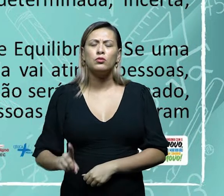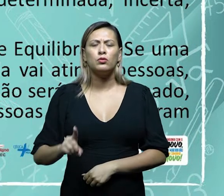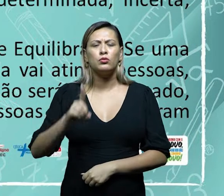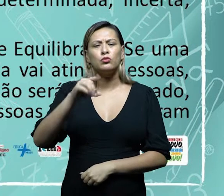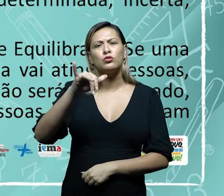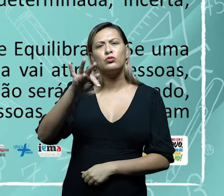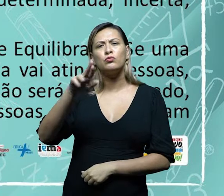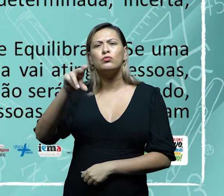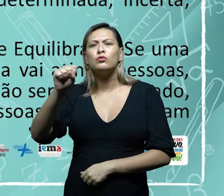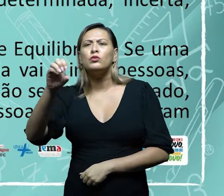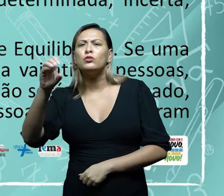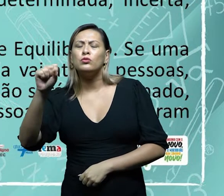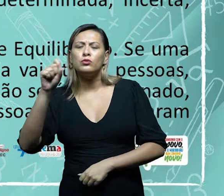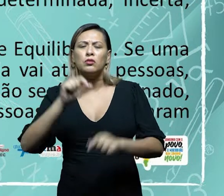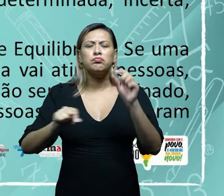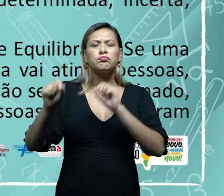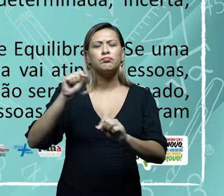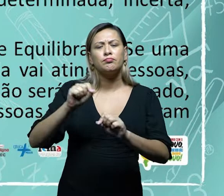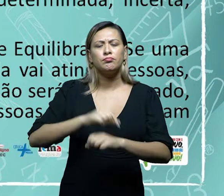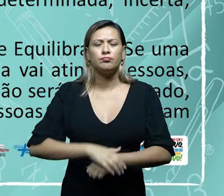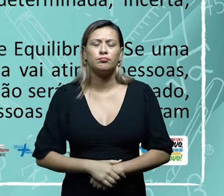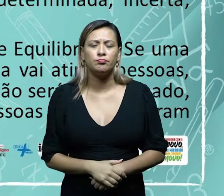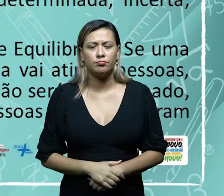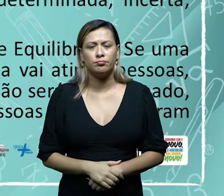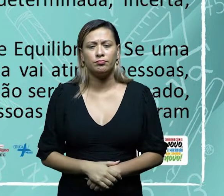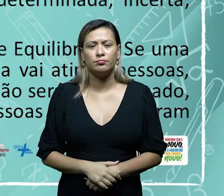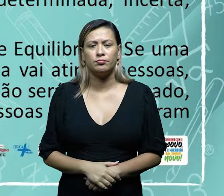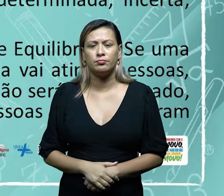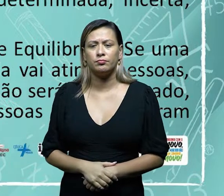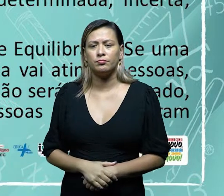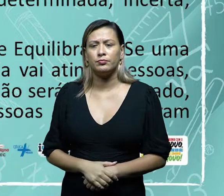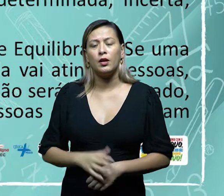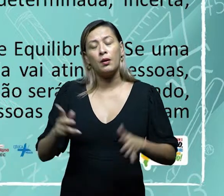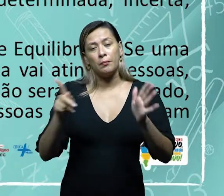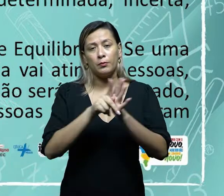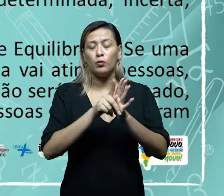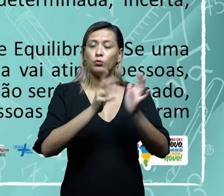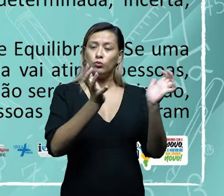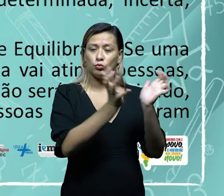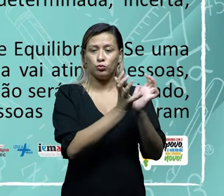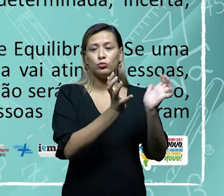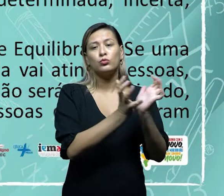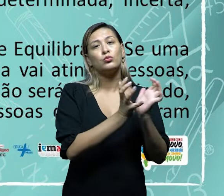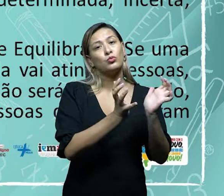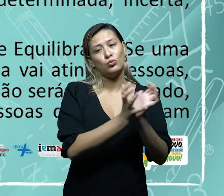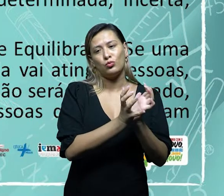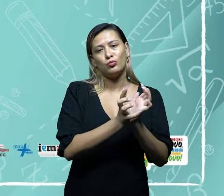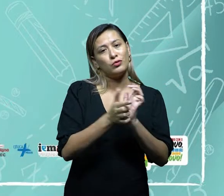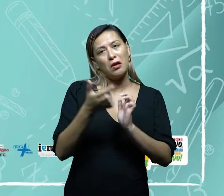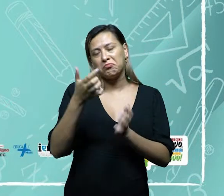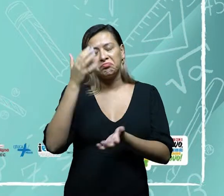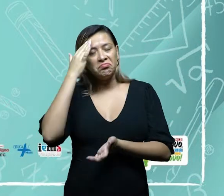difusos? Esses direitos difusos, eles recaem sobre uma coletividade indeterminada. Eu não posso, de